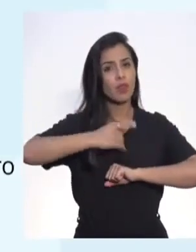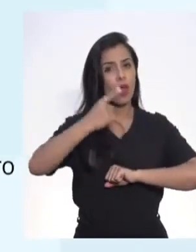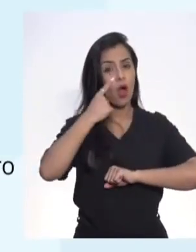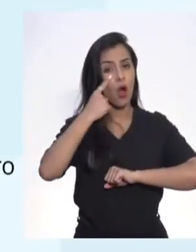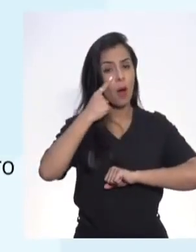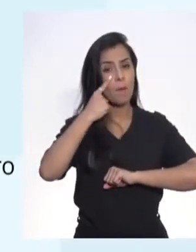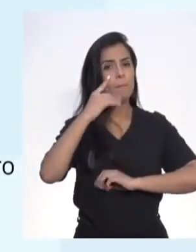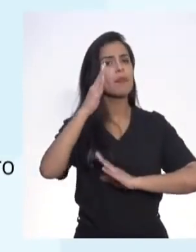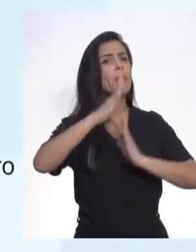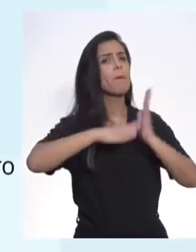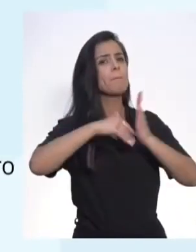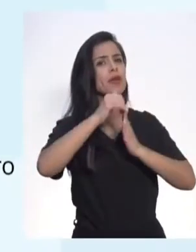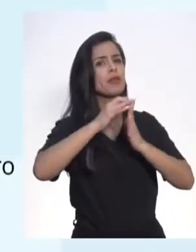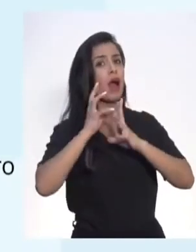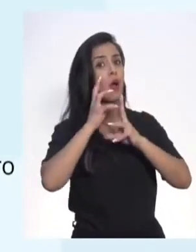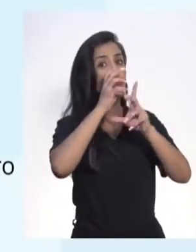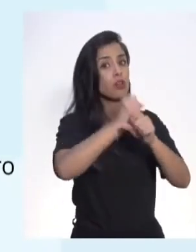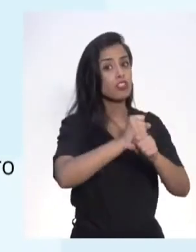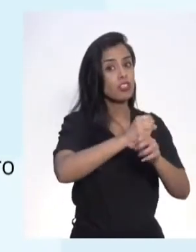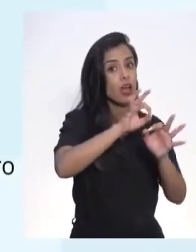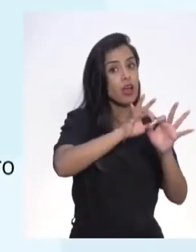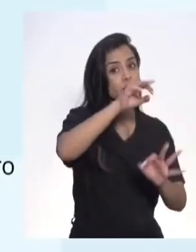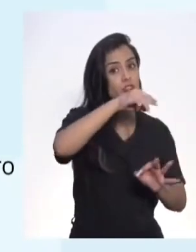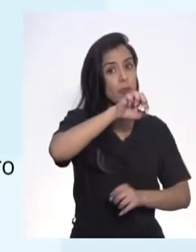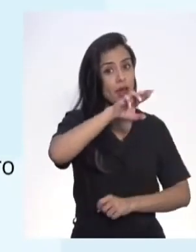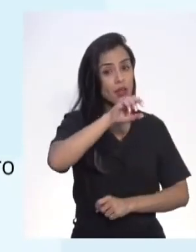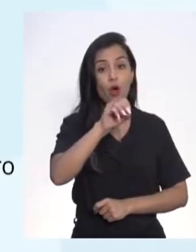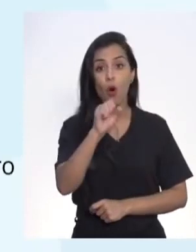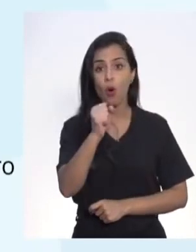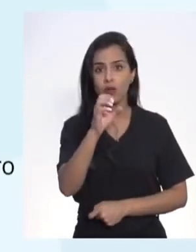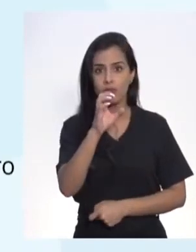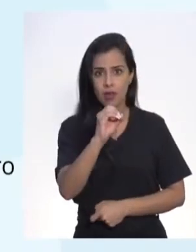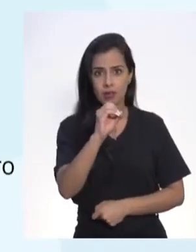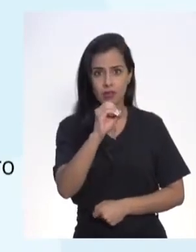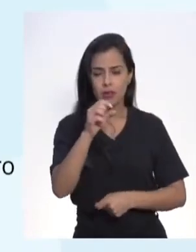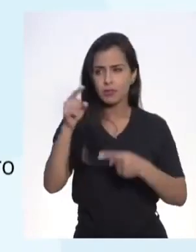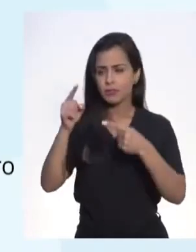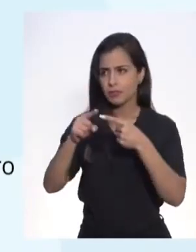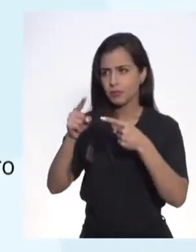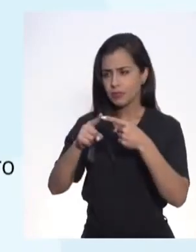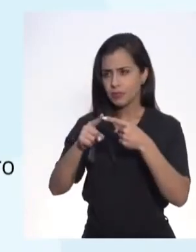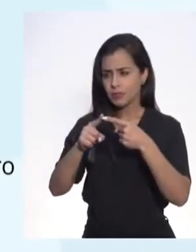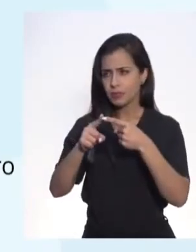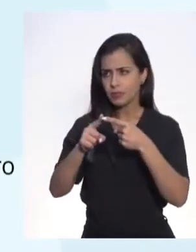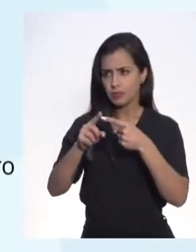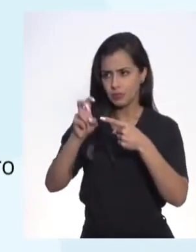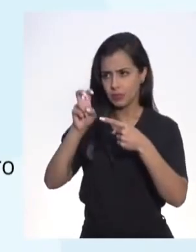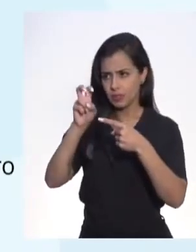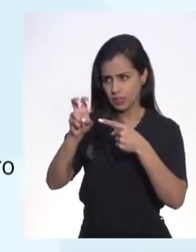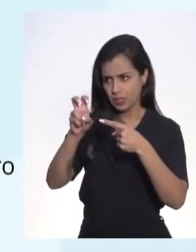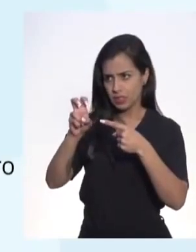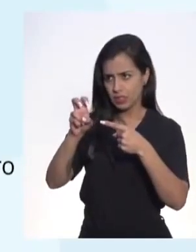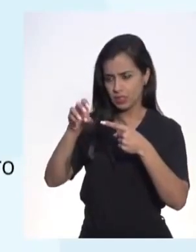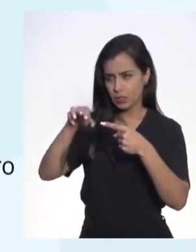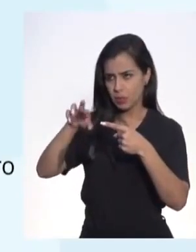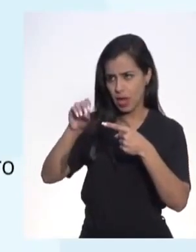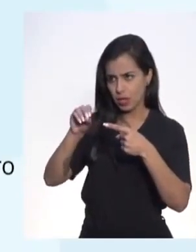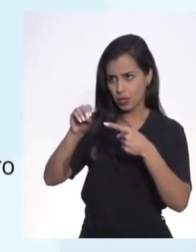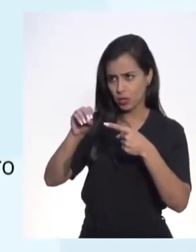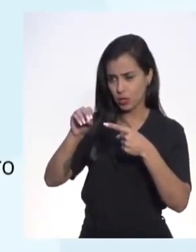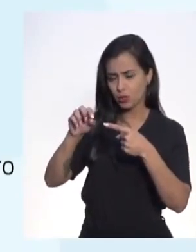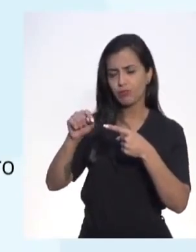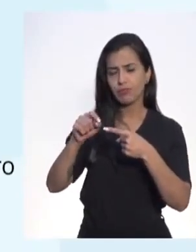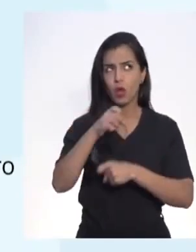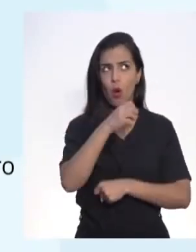quê? 80 metros quadrados. Olhando para o produto 1, se eu consigo cobrir com uma lata 5 metros quadrados, eu vou